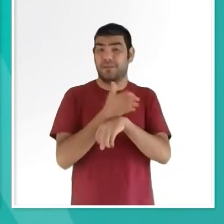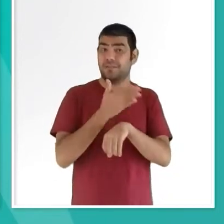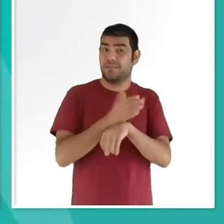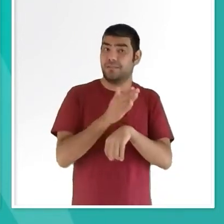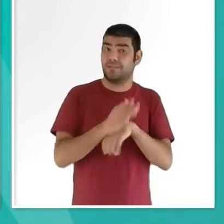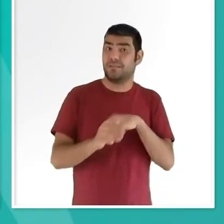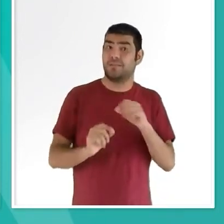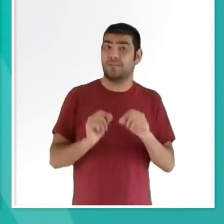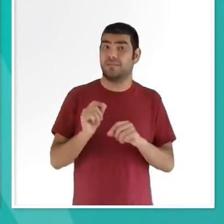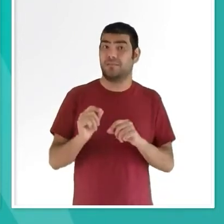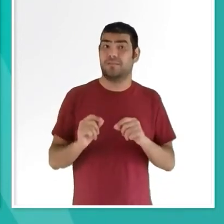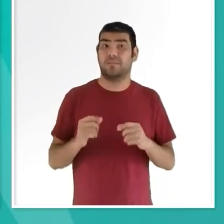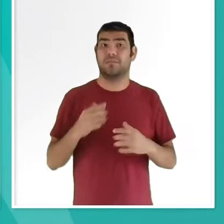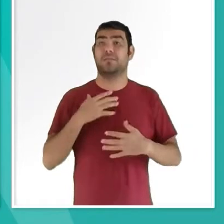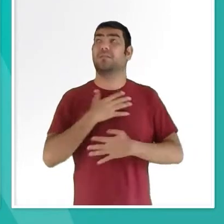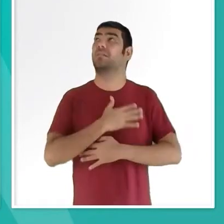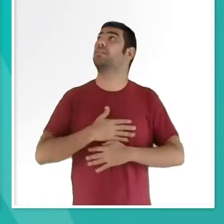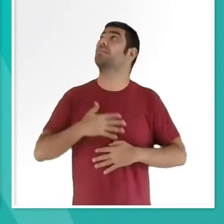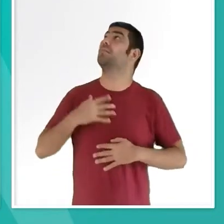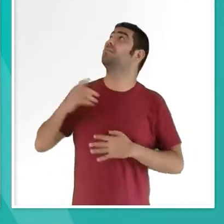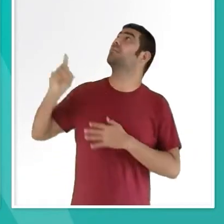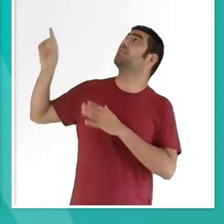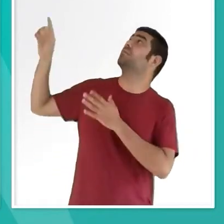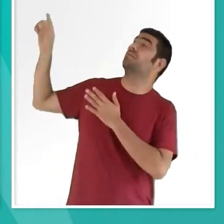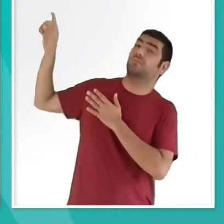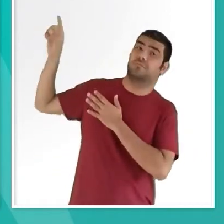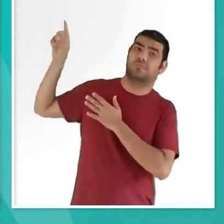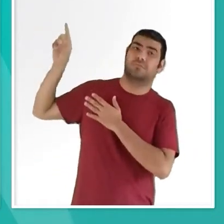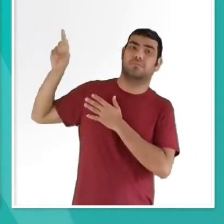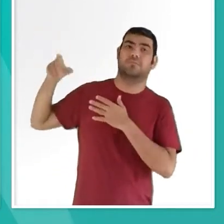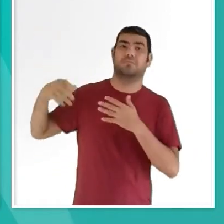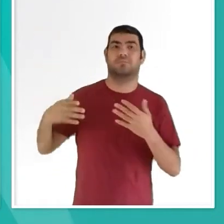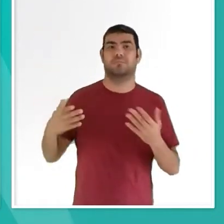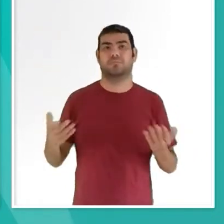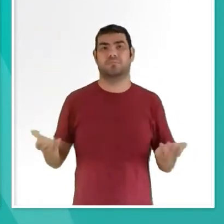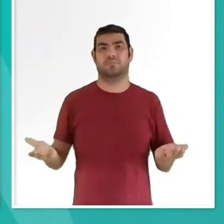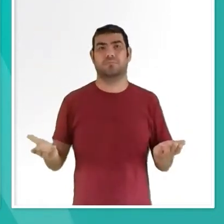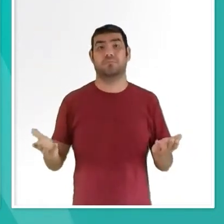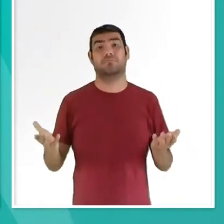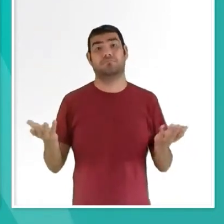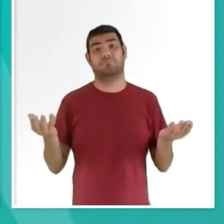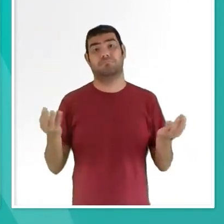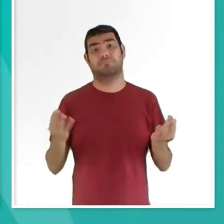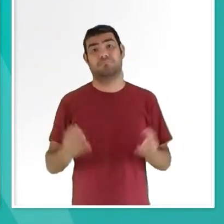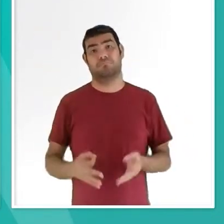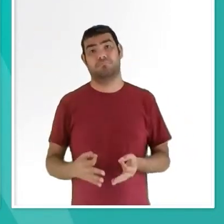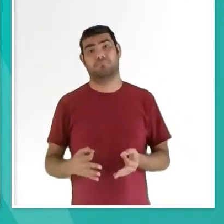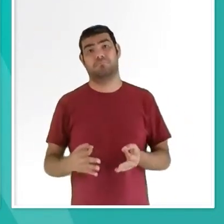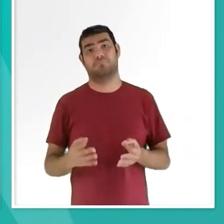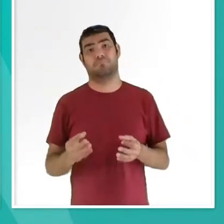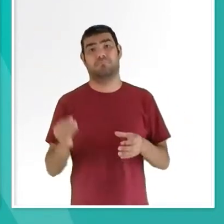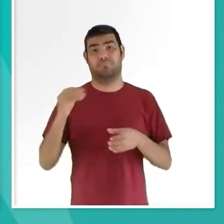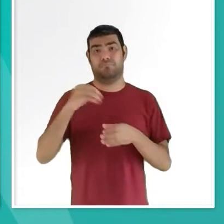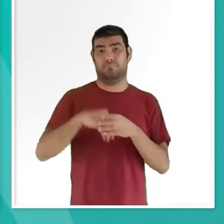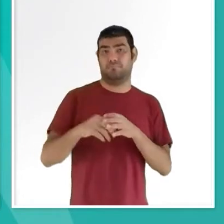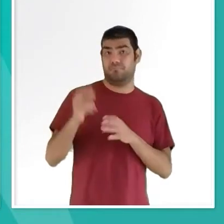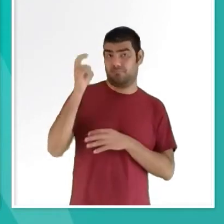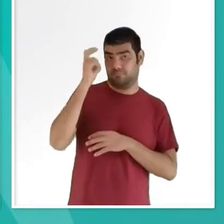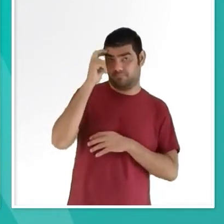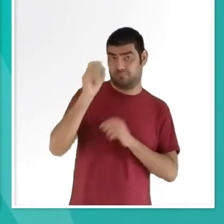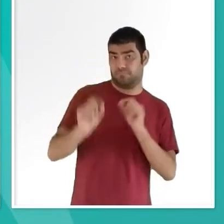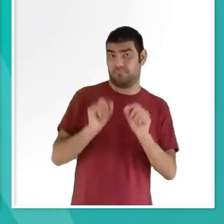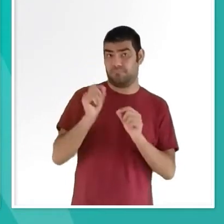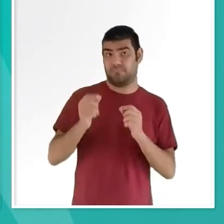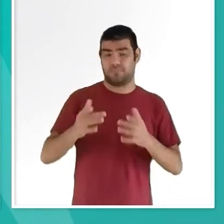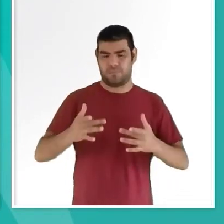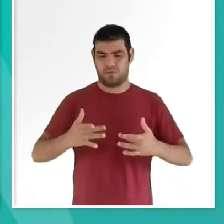aos deuses. Então, consequentemente, nada mais justo, dentro da cultura deles, de oferecer para os